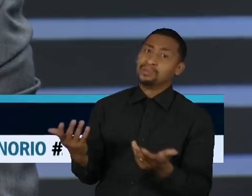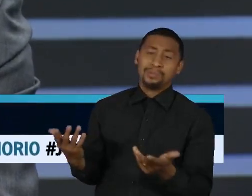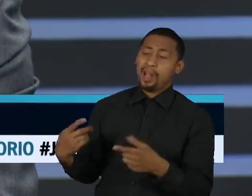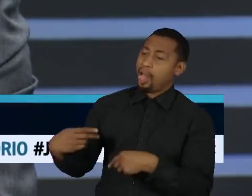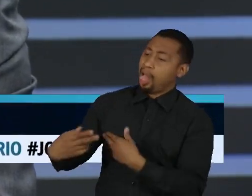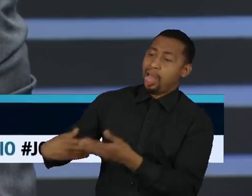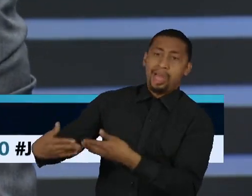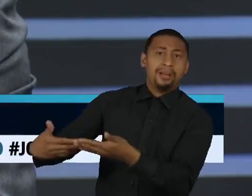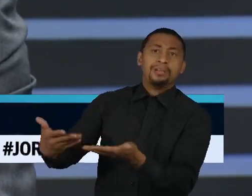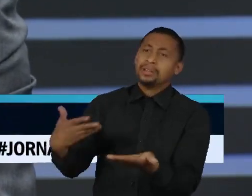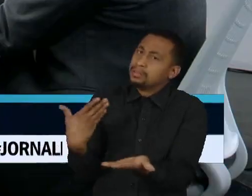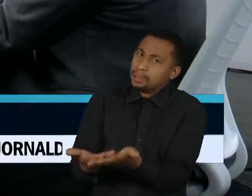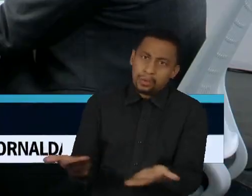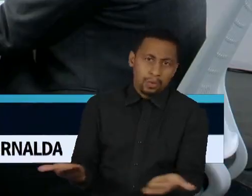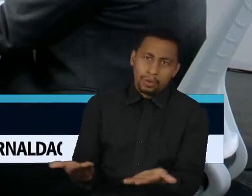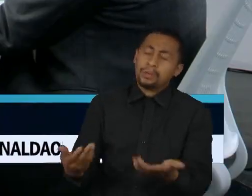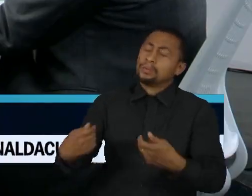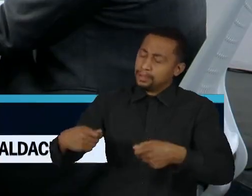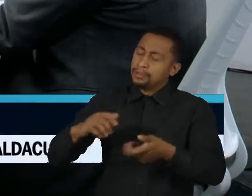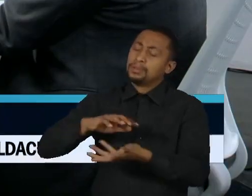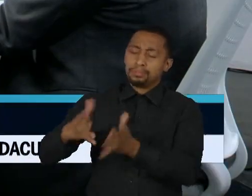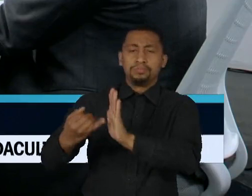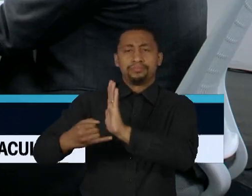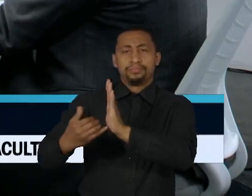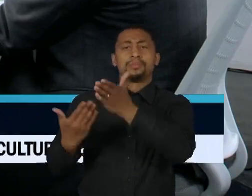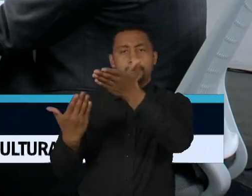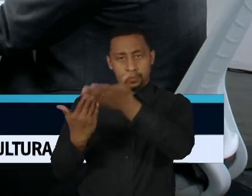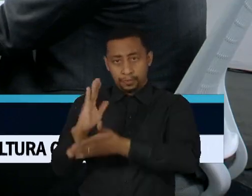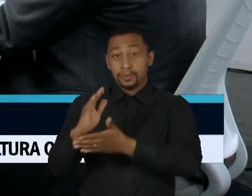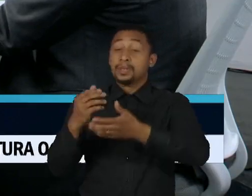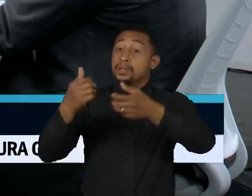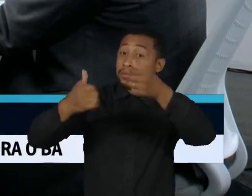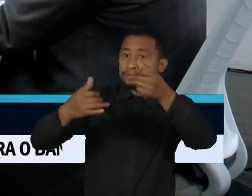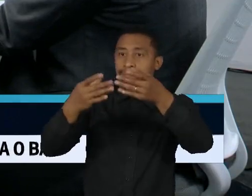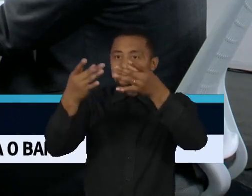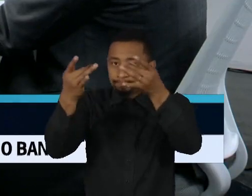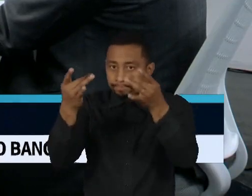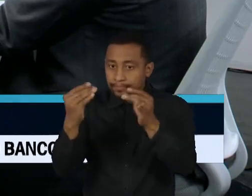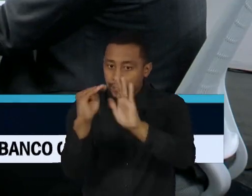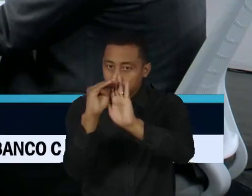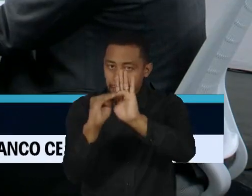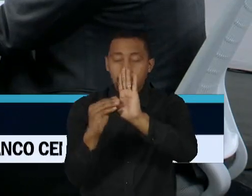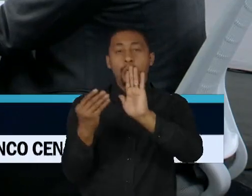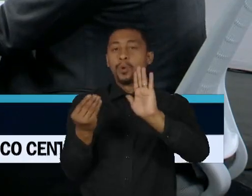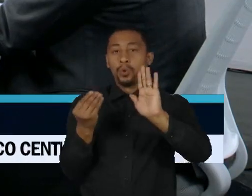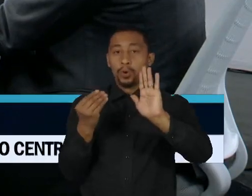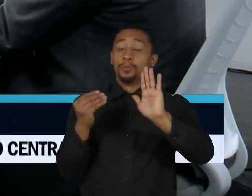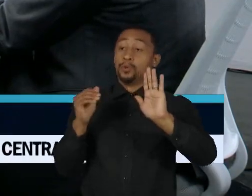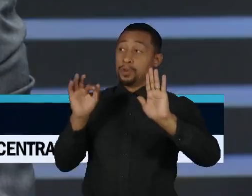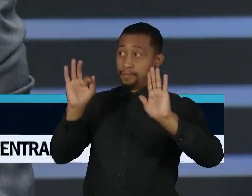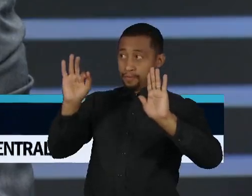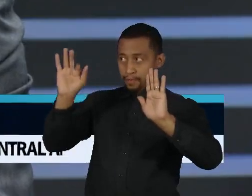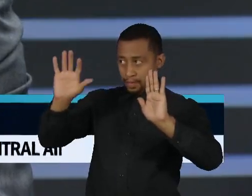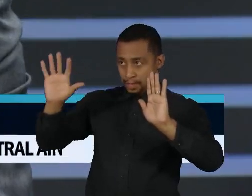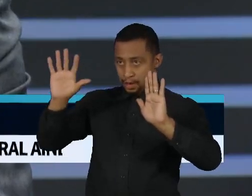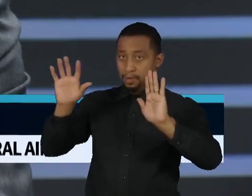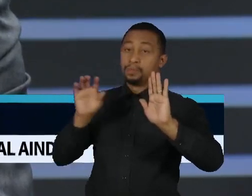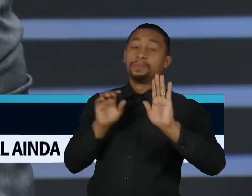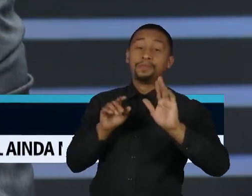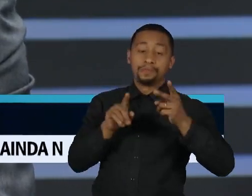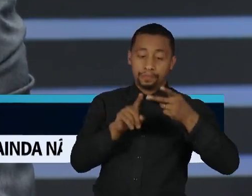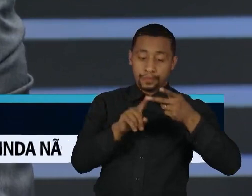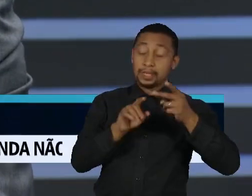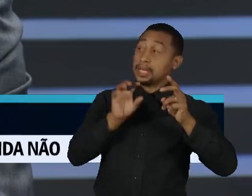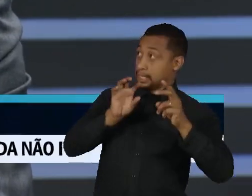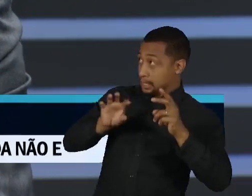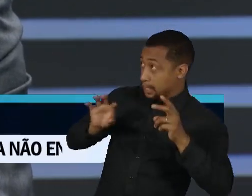reforma define melhor a questão da participação dos entes públicos União estados e municípios no bolo tributário simplifica